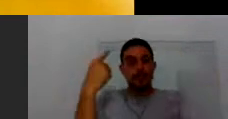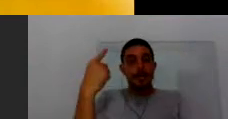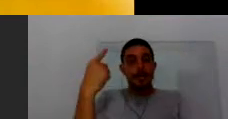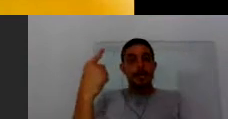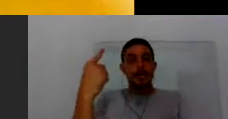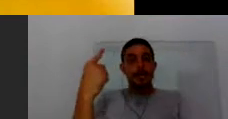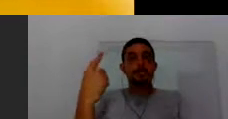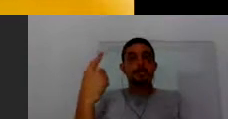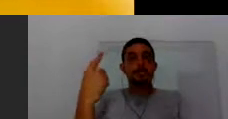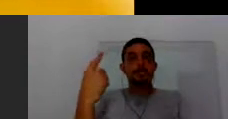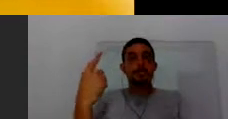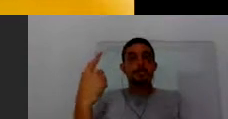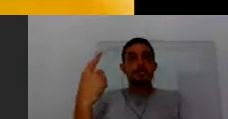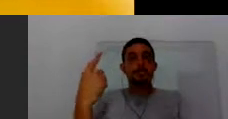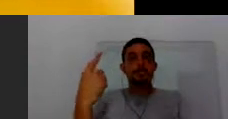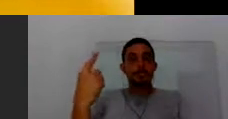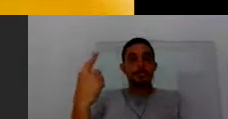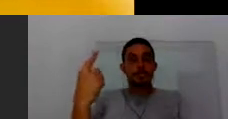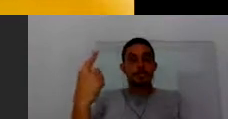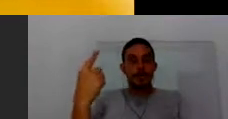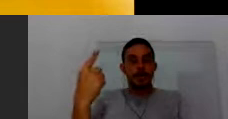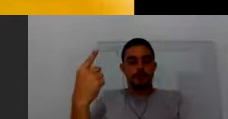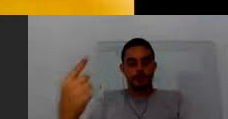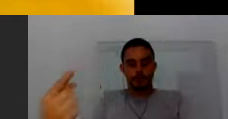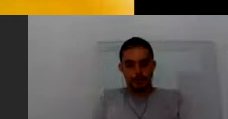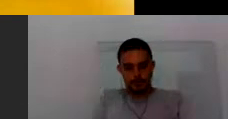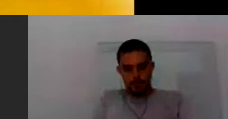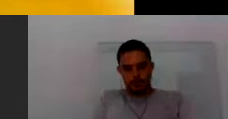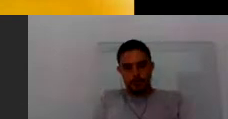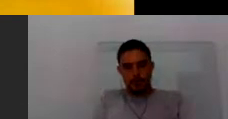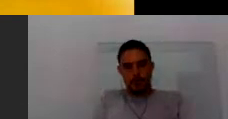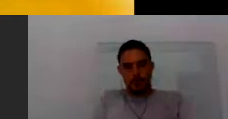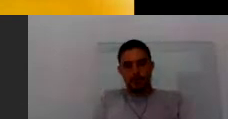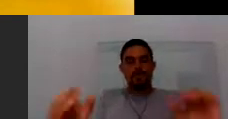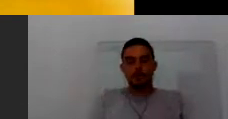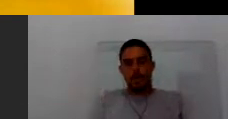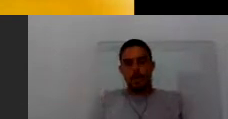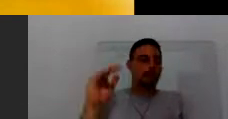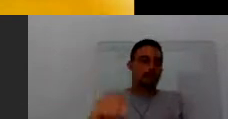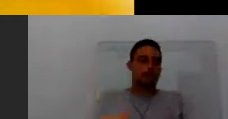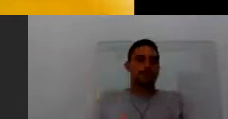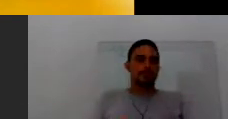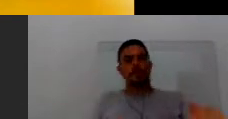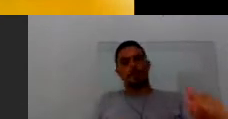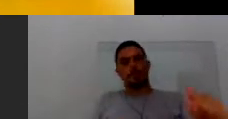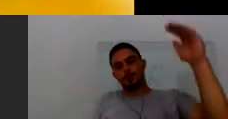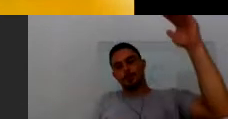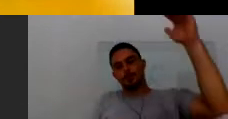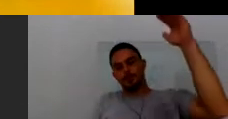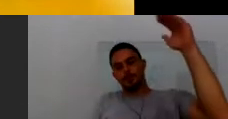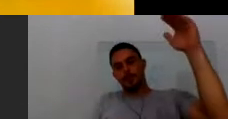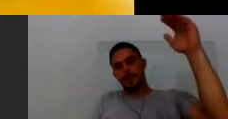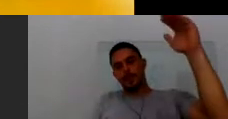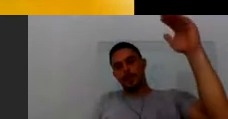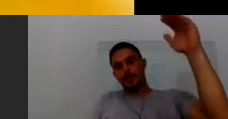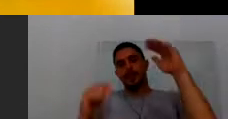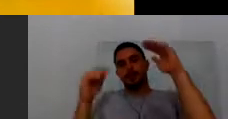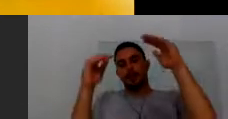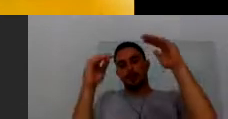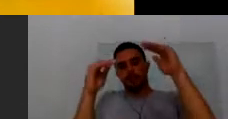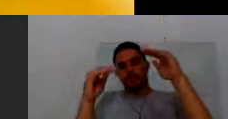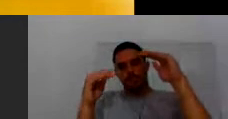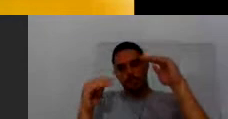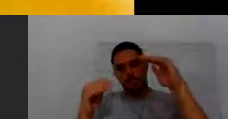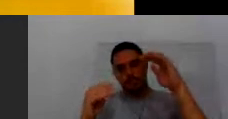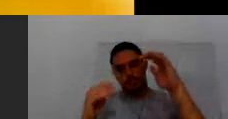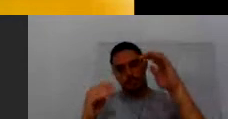baixas, no início da infiltração, tá? fazer um nível de umidade. Óbvio que vocês percebem que a